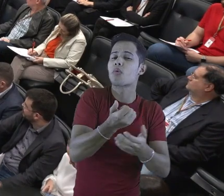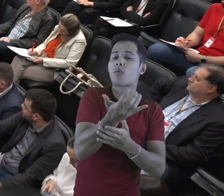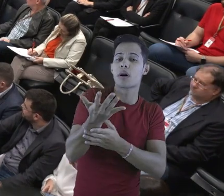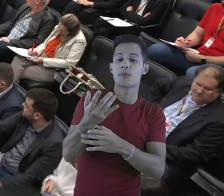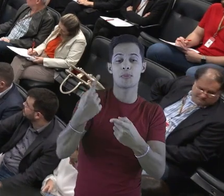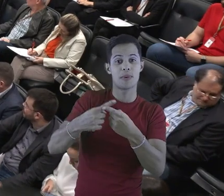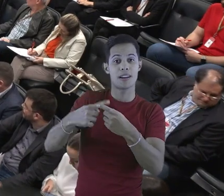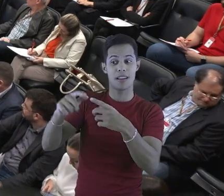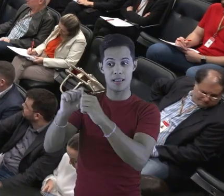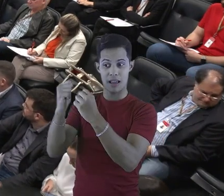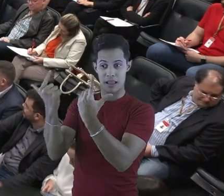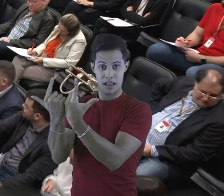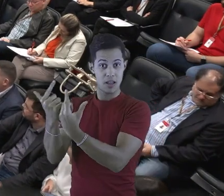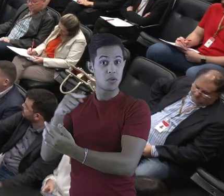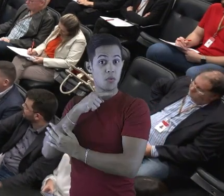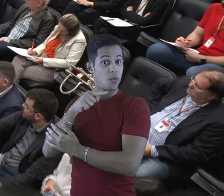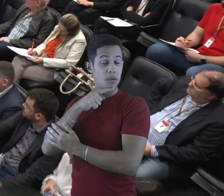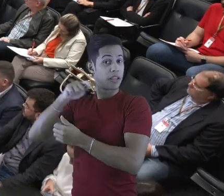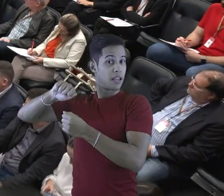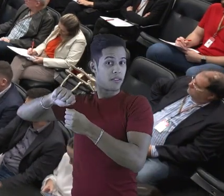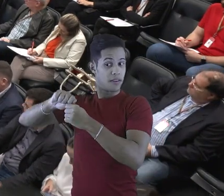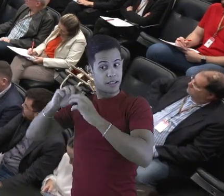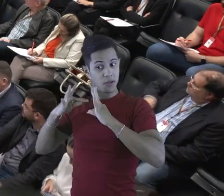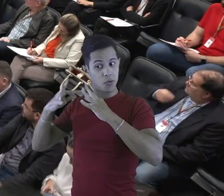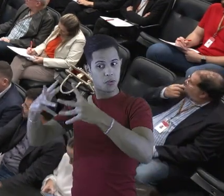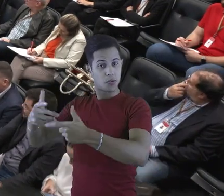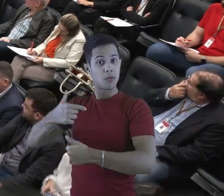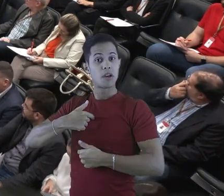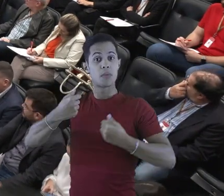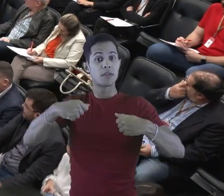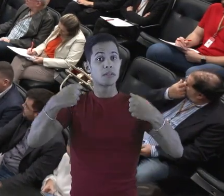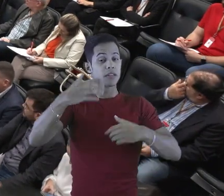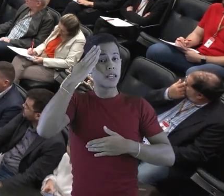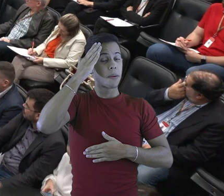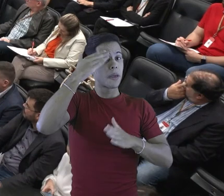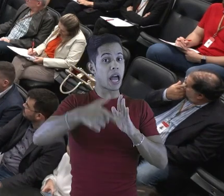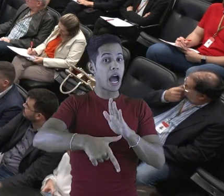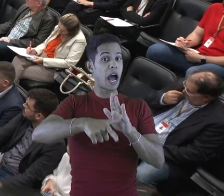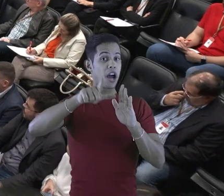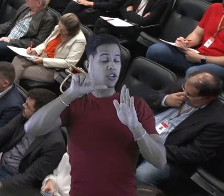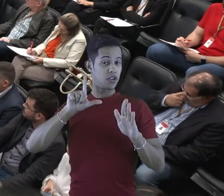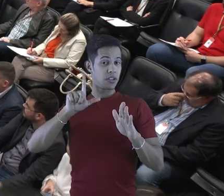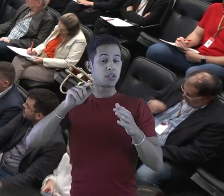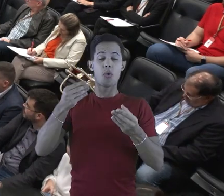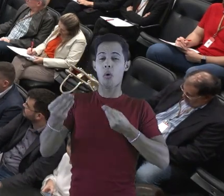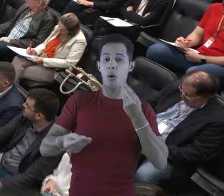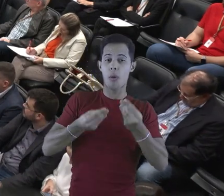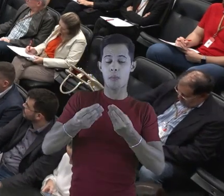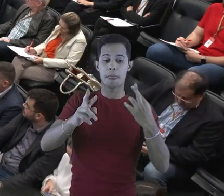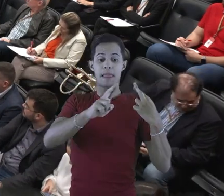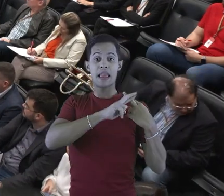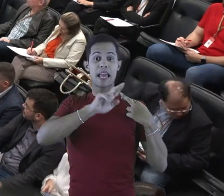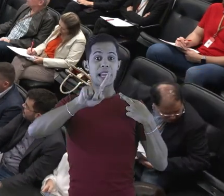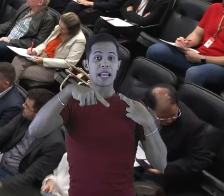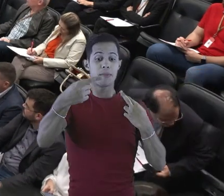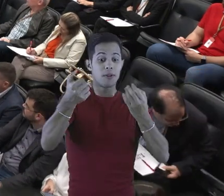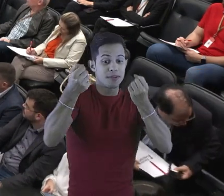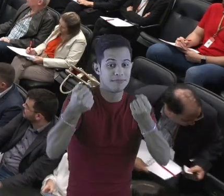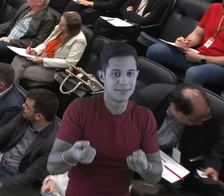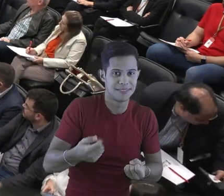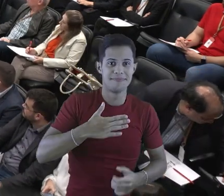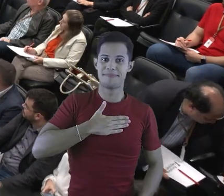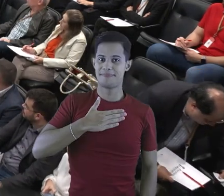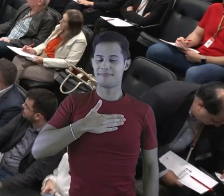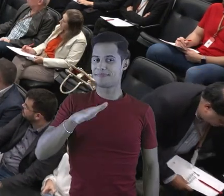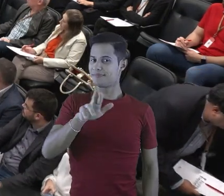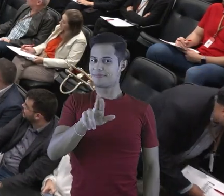de fazer tudo. Eu preciso saber aquilo que eu preciso ter para não ser responsável, para não ser responsabilizado. Porque, no final das contas, vamos